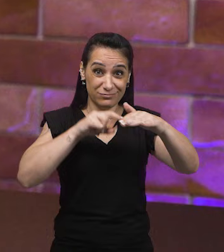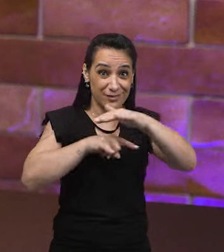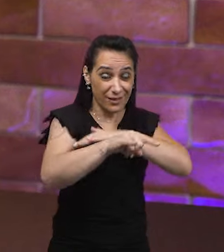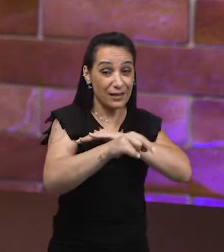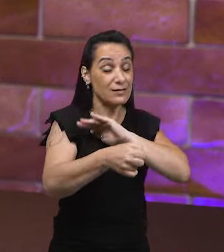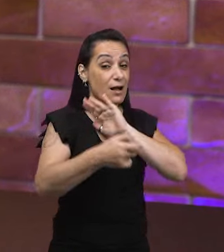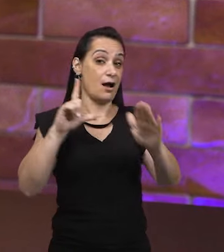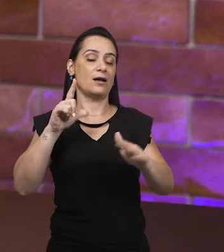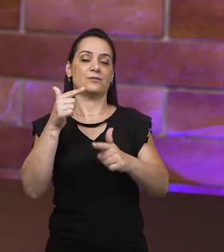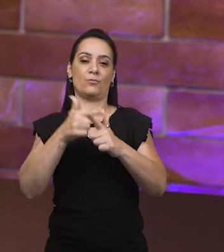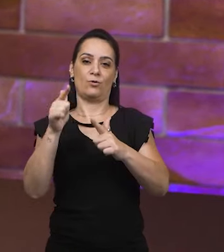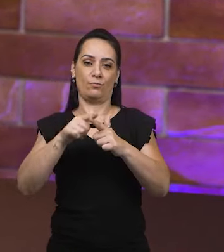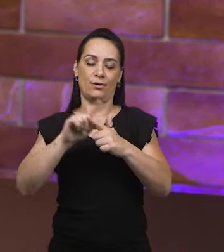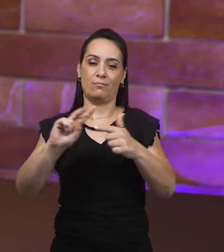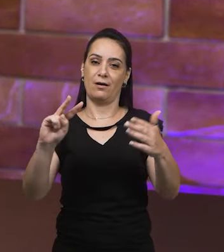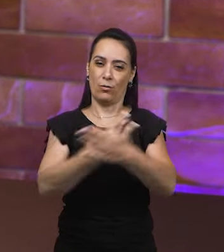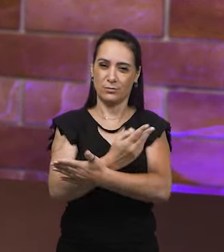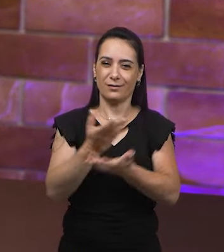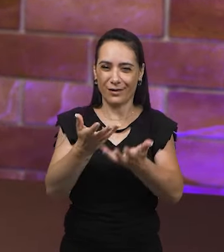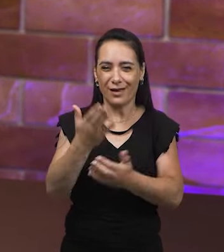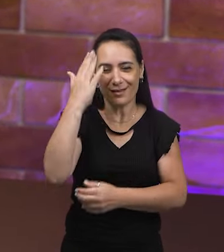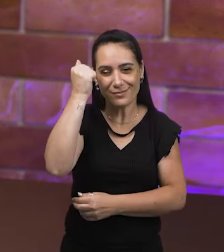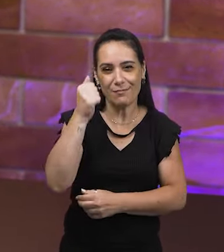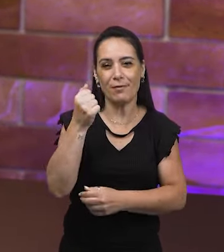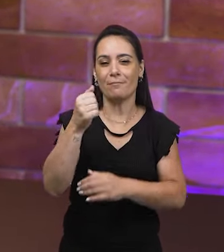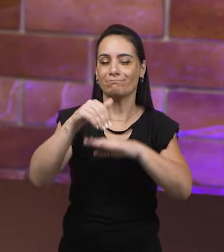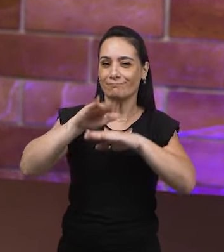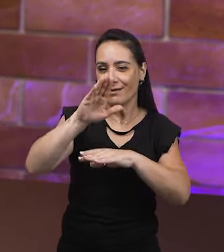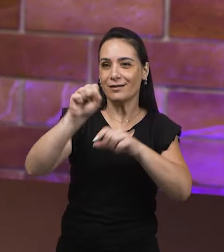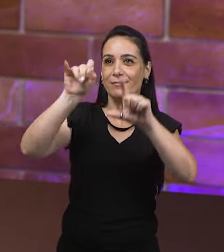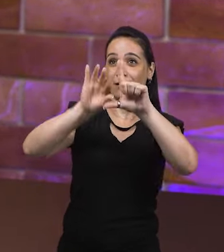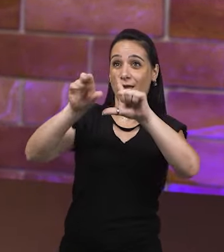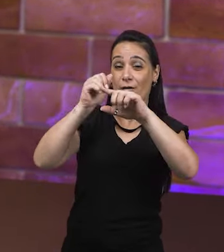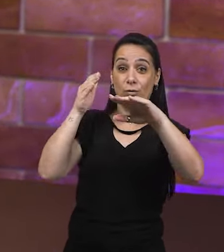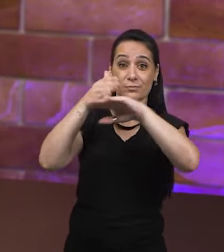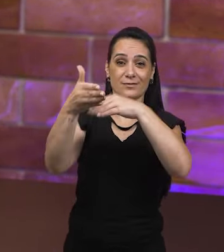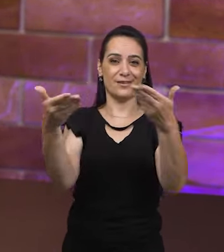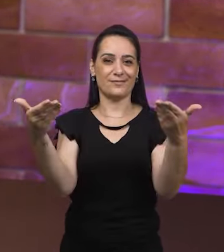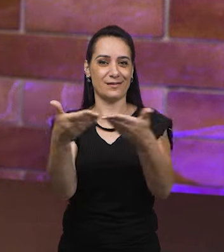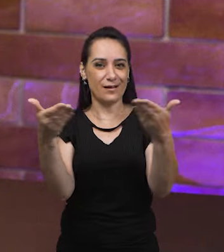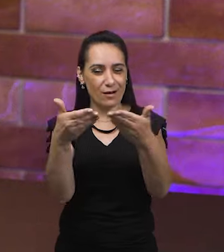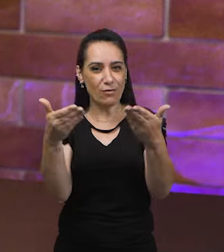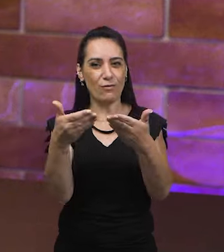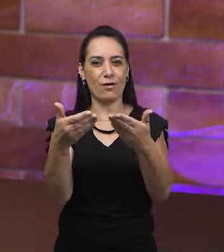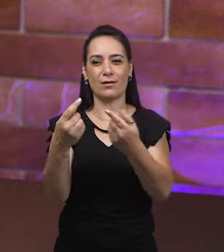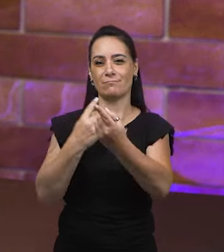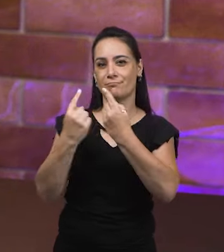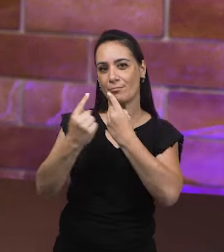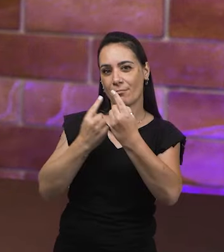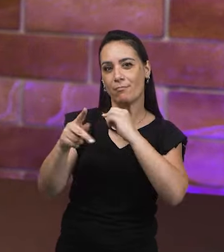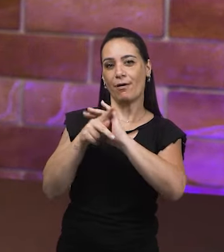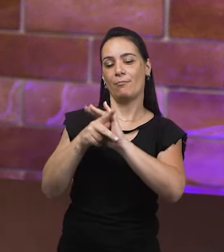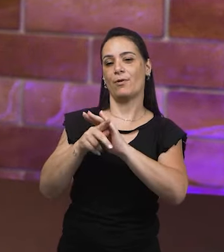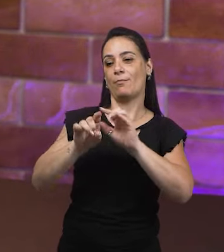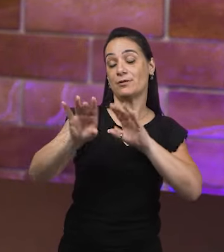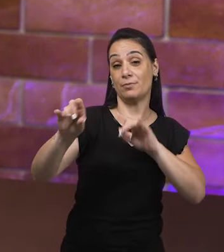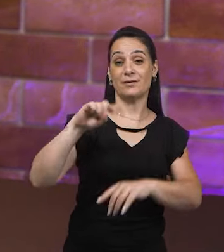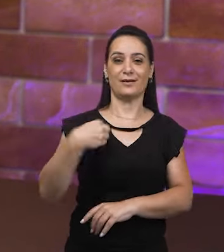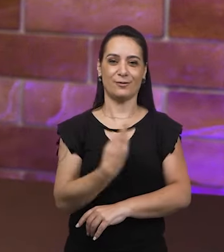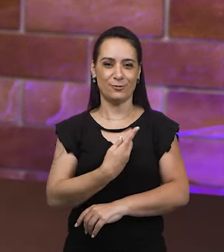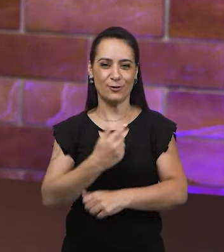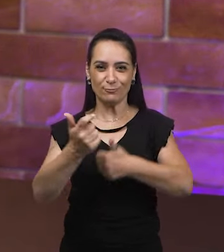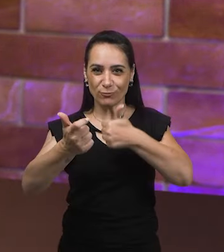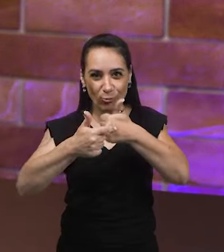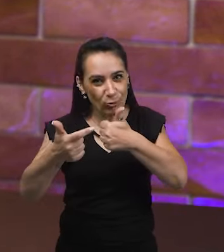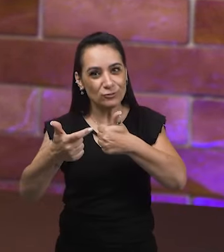se tornarem um problemão. Quer saber mais? Então não deixe acessar o QR Code que está aparecendo aqui na tela e fale diretamente com os